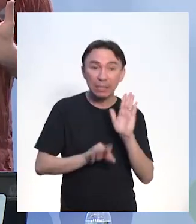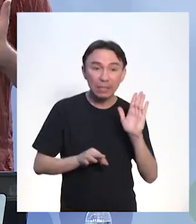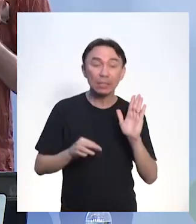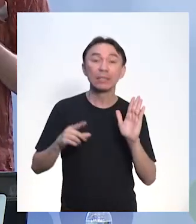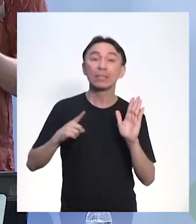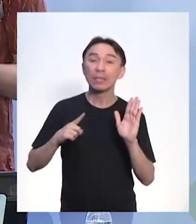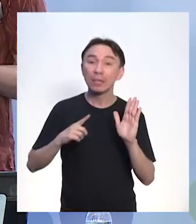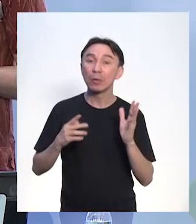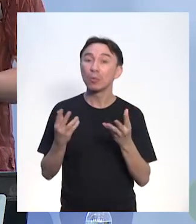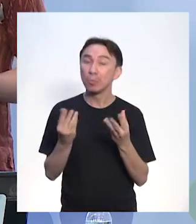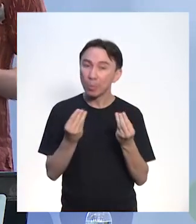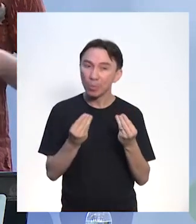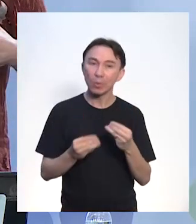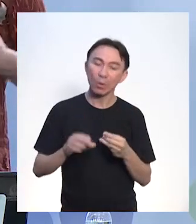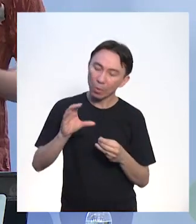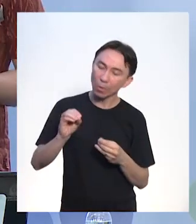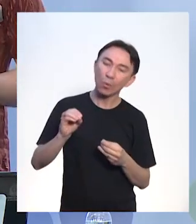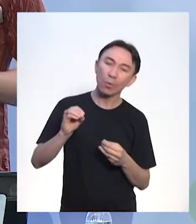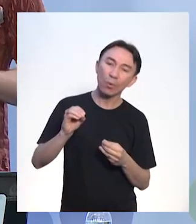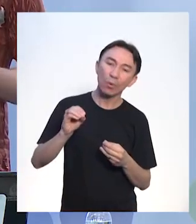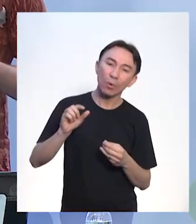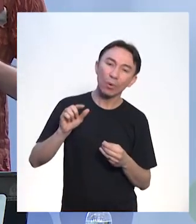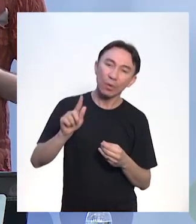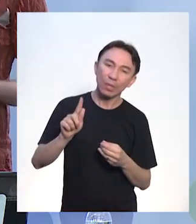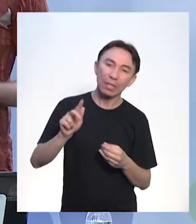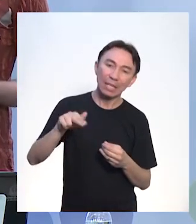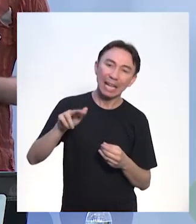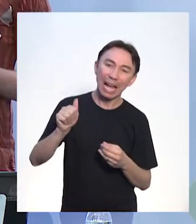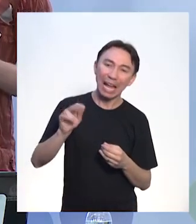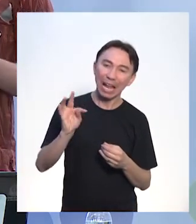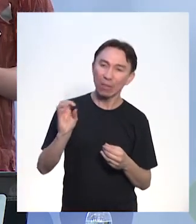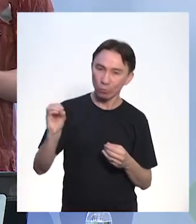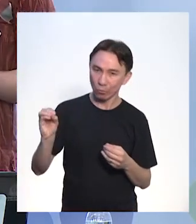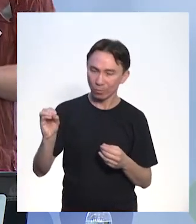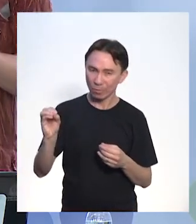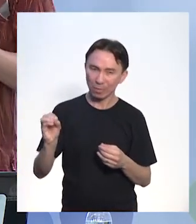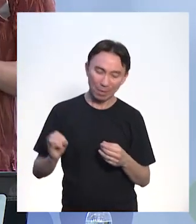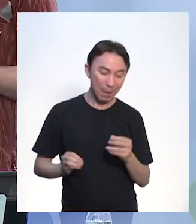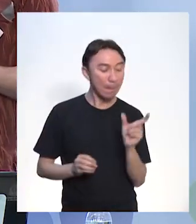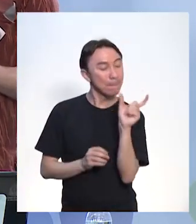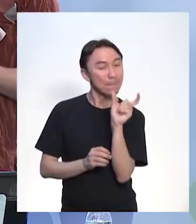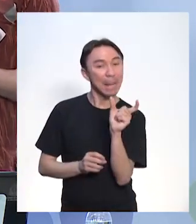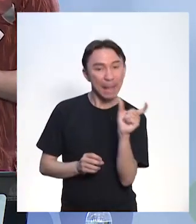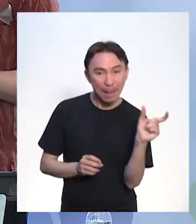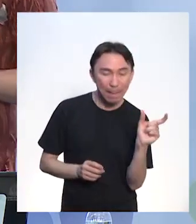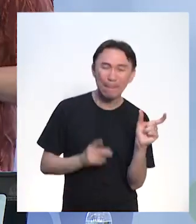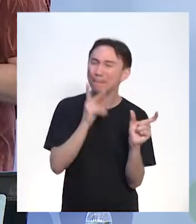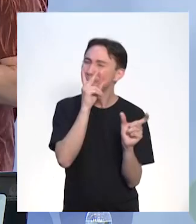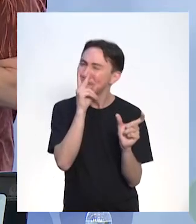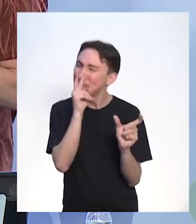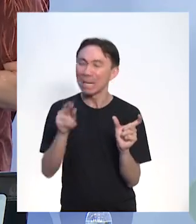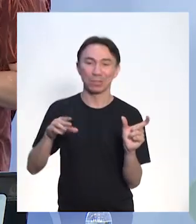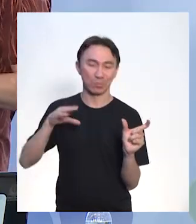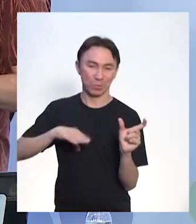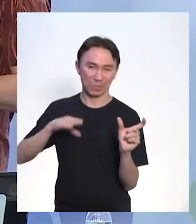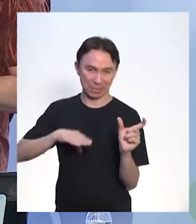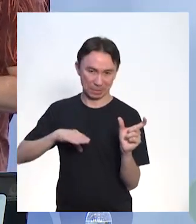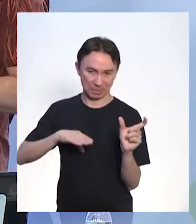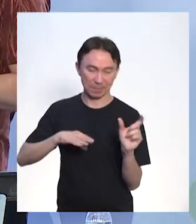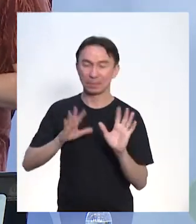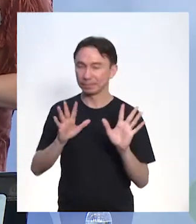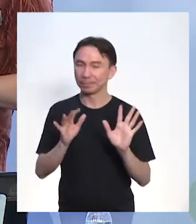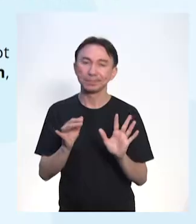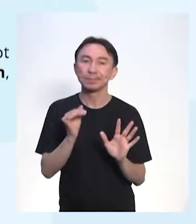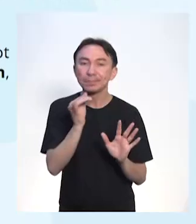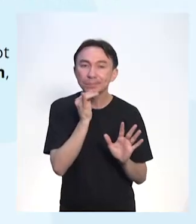muito cognato. O que são os cognatos? Os cognatos são aquelas palavras que são parecidas com o português. Então, olha só,